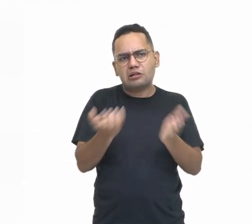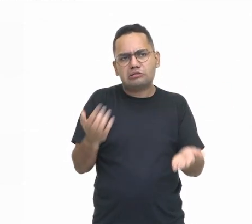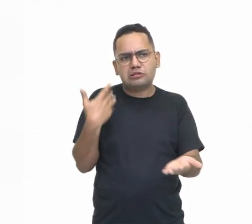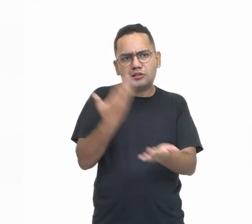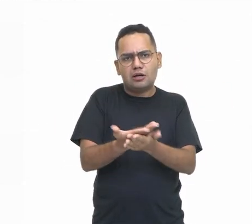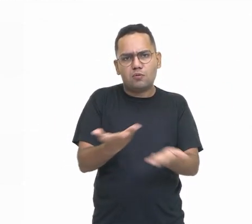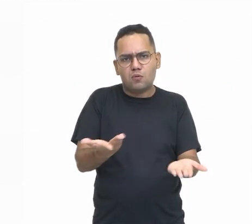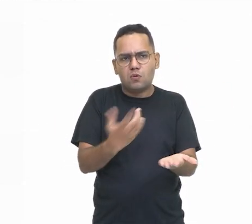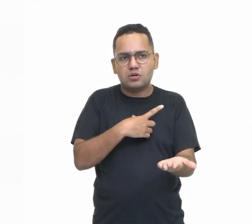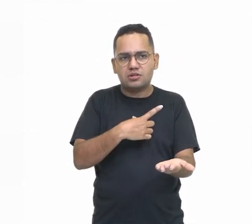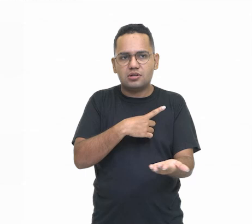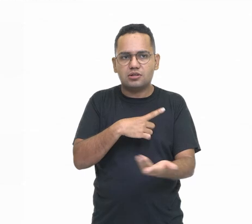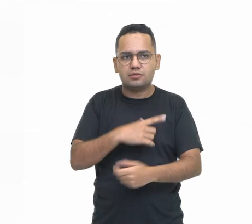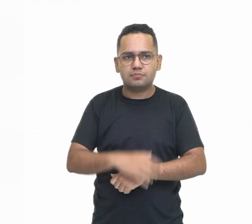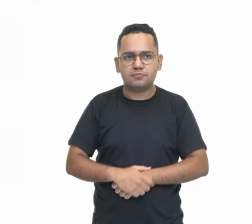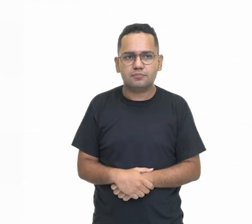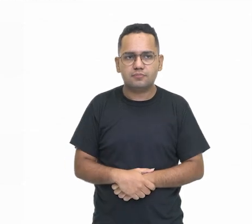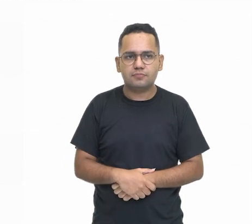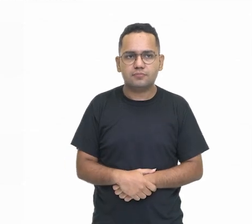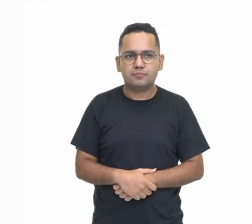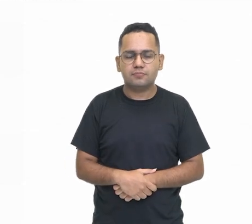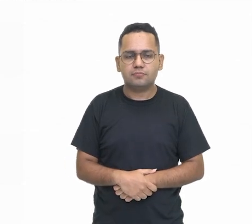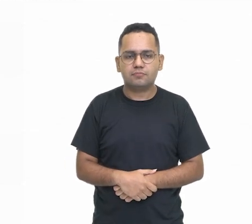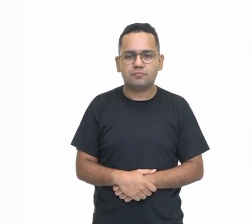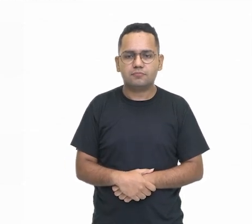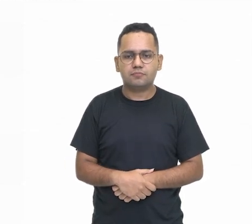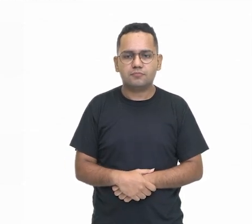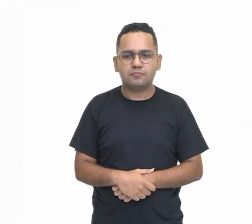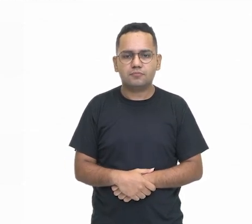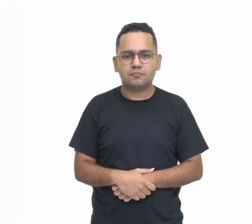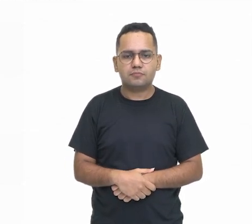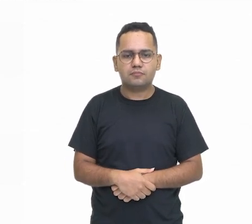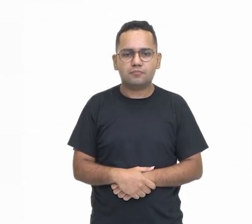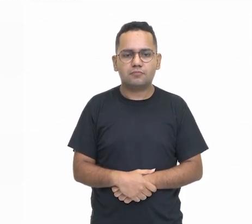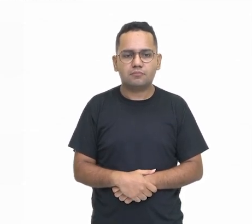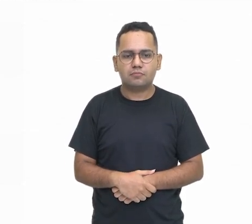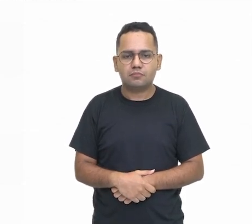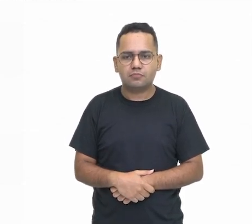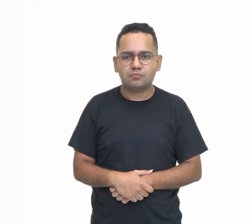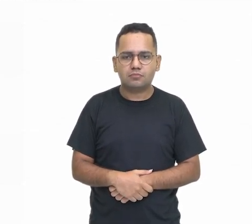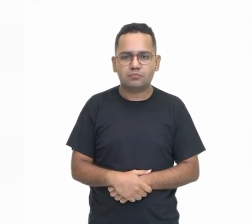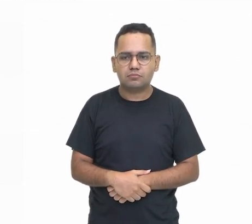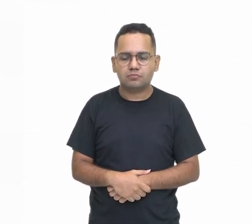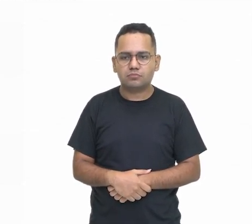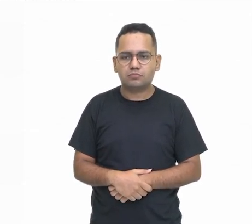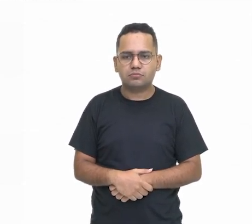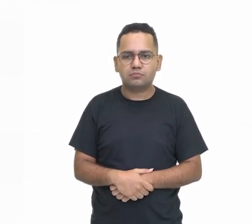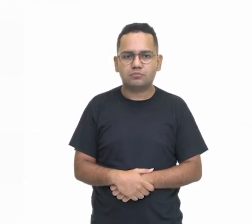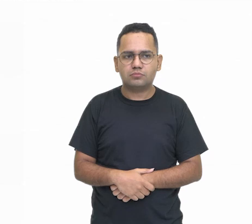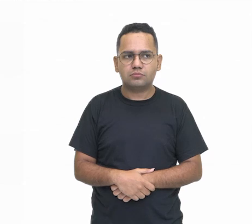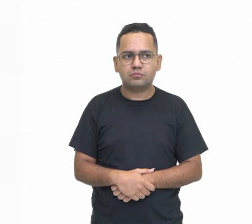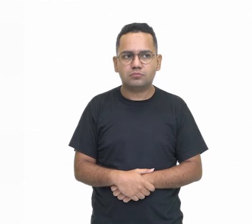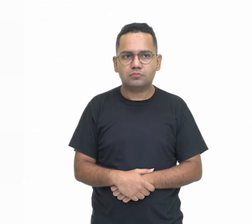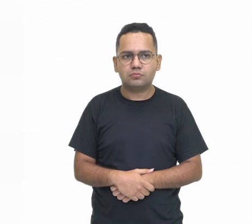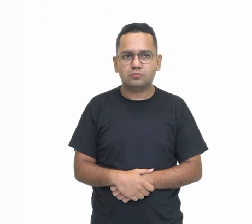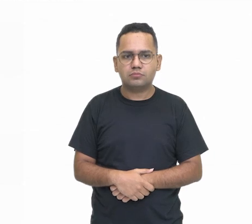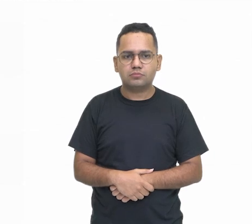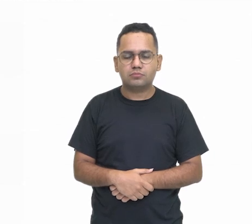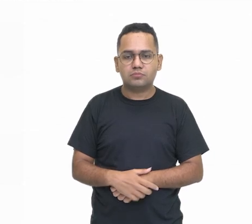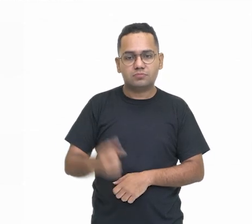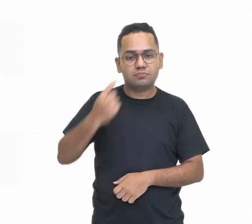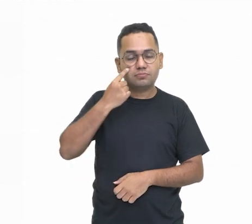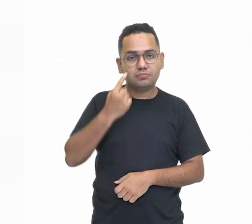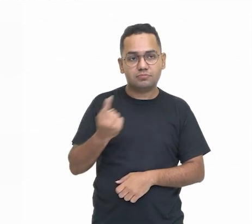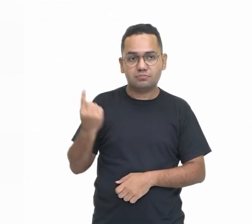tradições, culinária e artesanato. Então, aqui a gente já verifica, né, na imagem a questão do